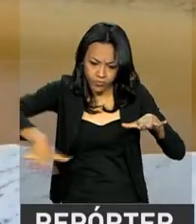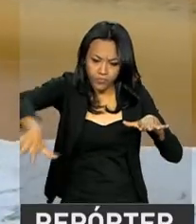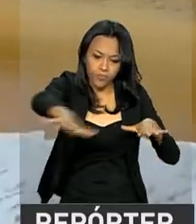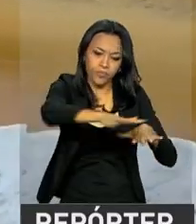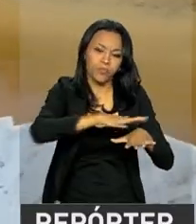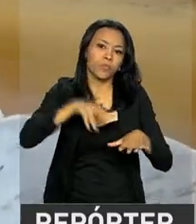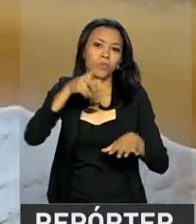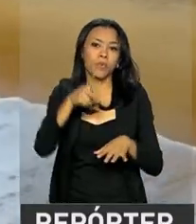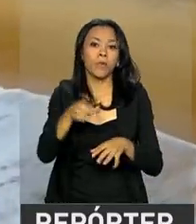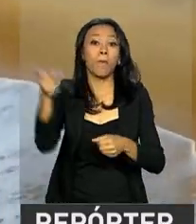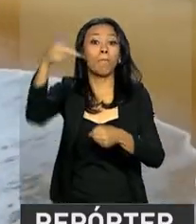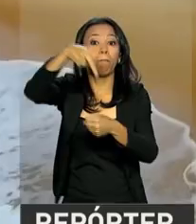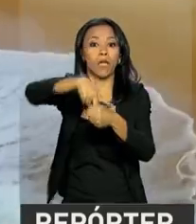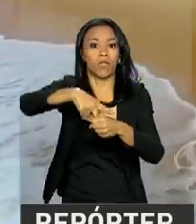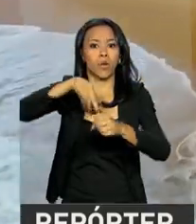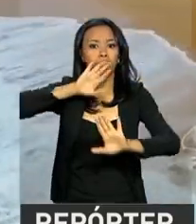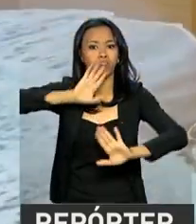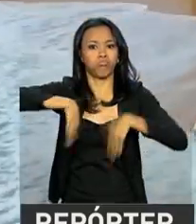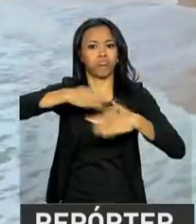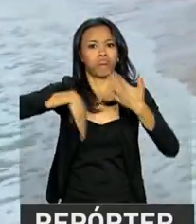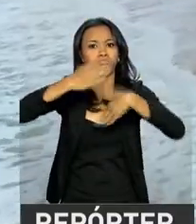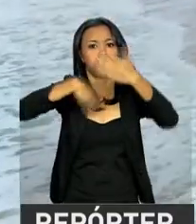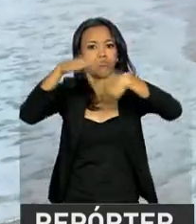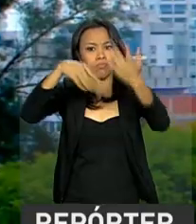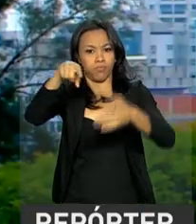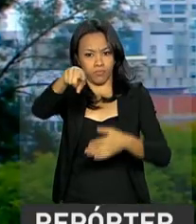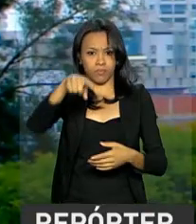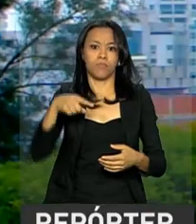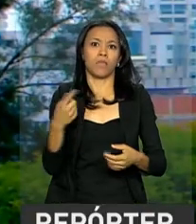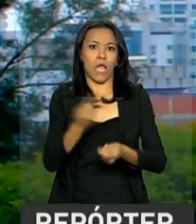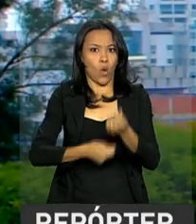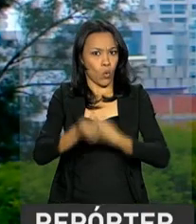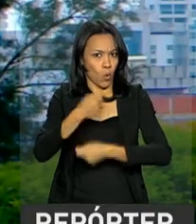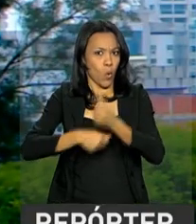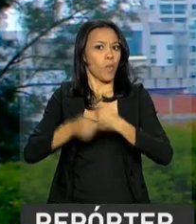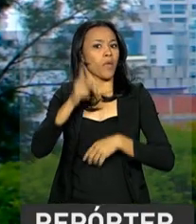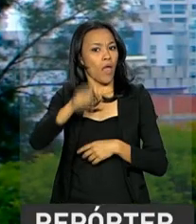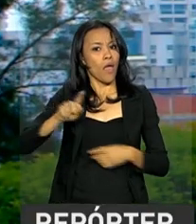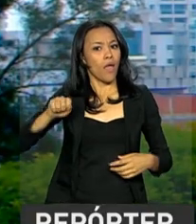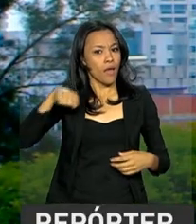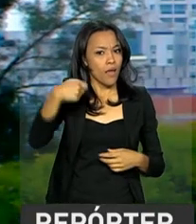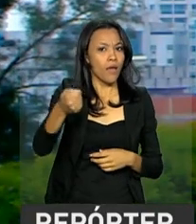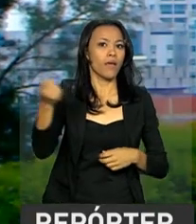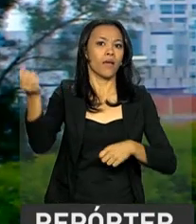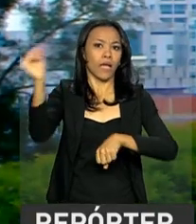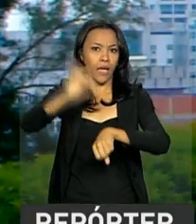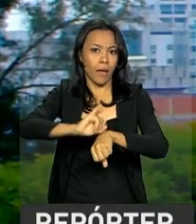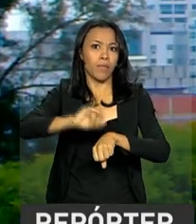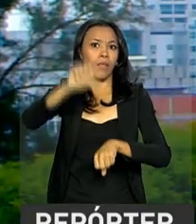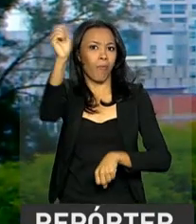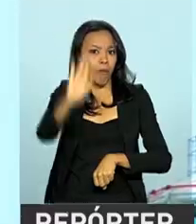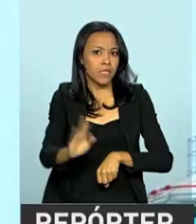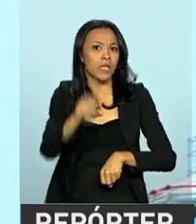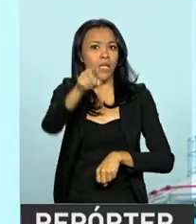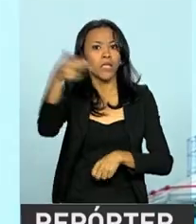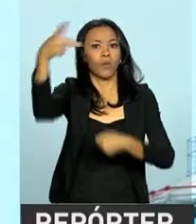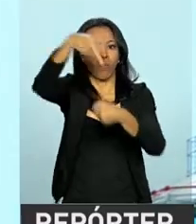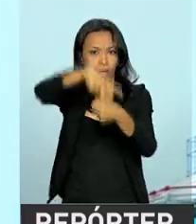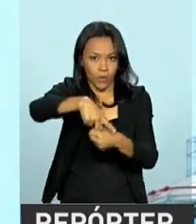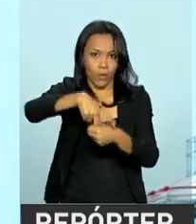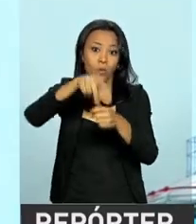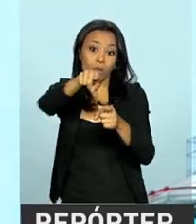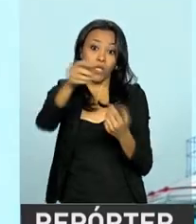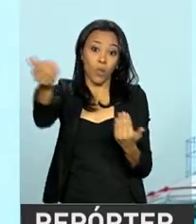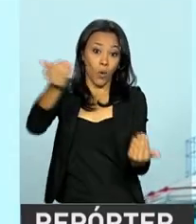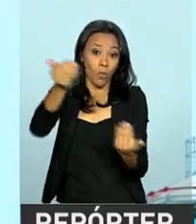a cidade se desenvolveu economicamente, tanto que foi chamada de capital brasileira do petróleo e comparada